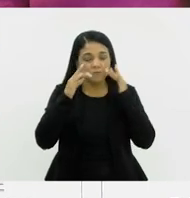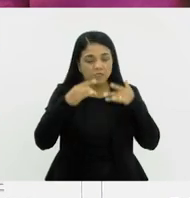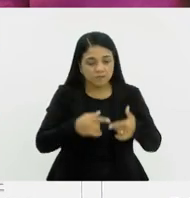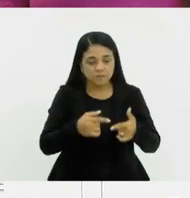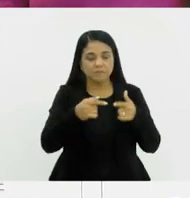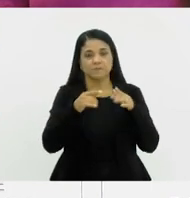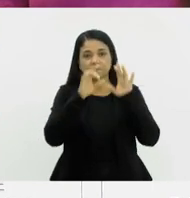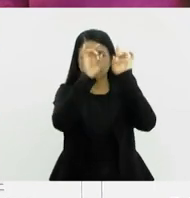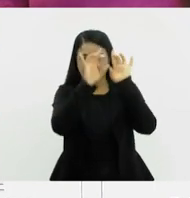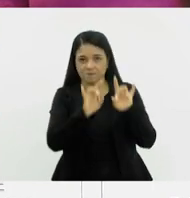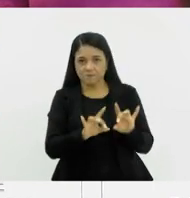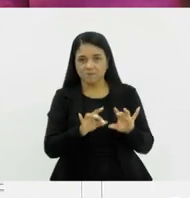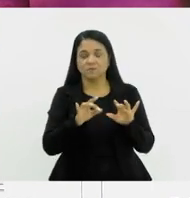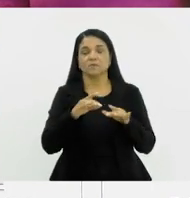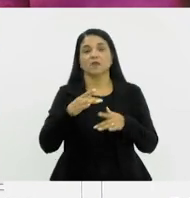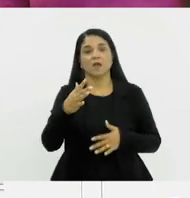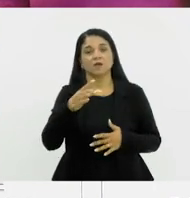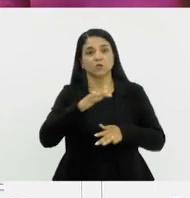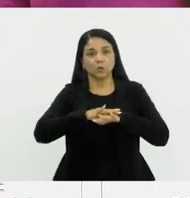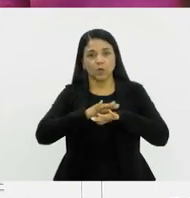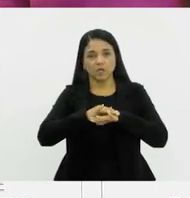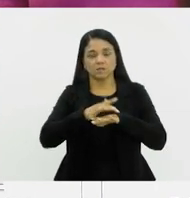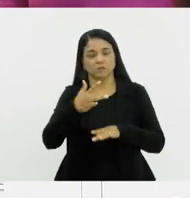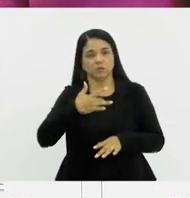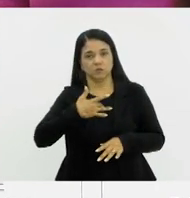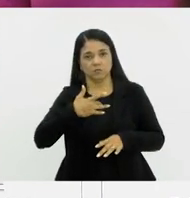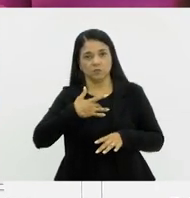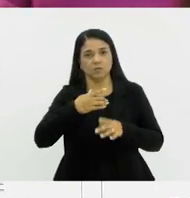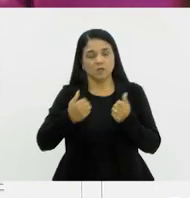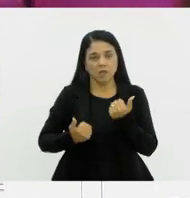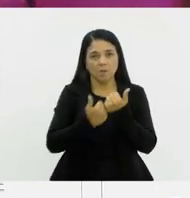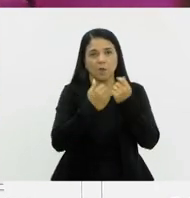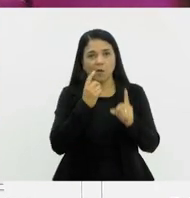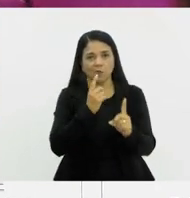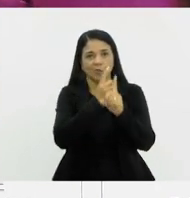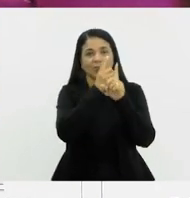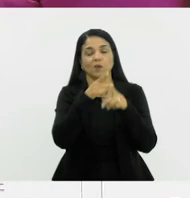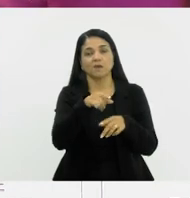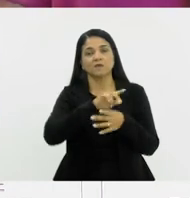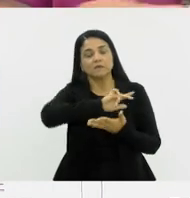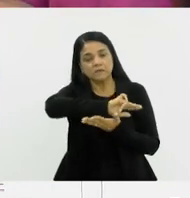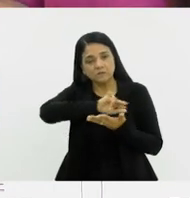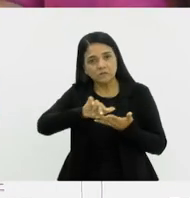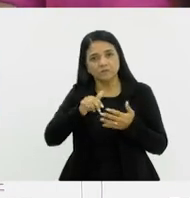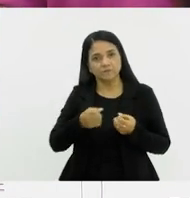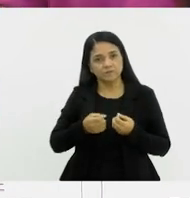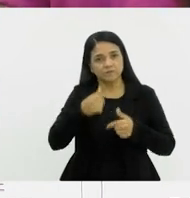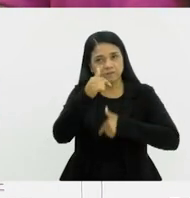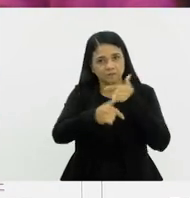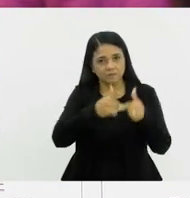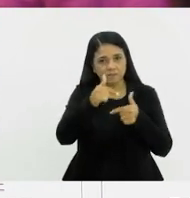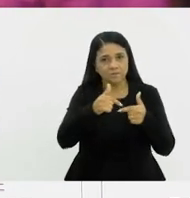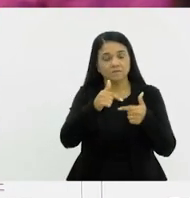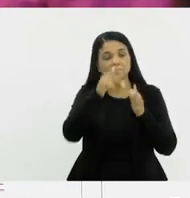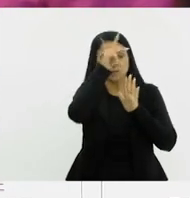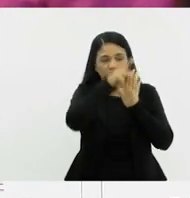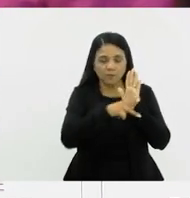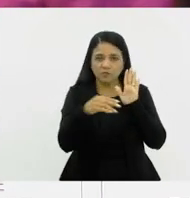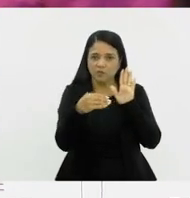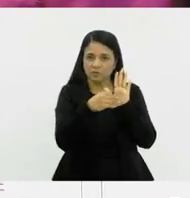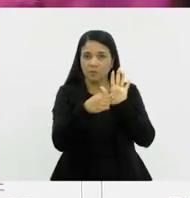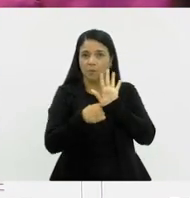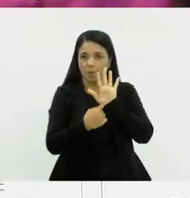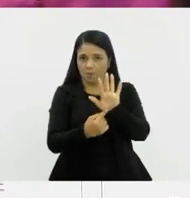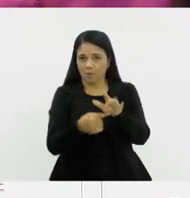tuberculose e apoio diagnóstico. Então, os serviços auxiliares aqui que estão desenhados dentro desse projeto que foi